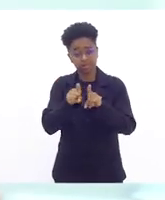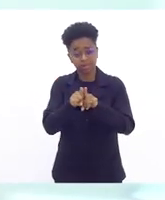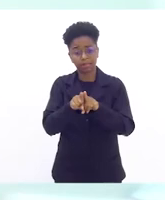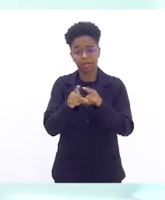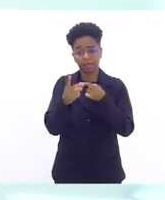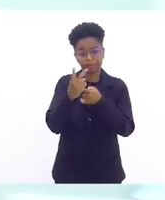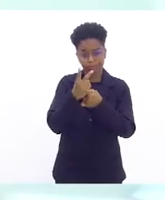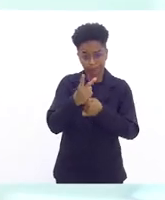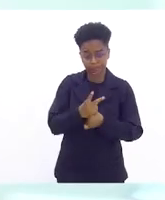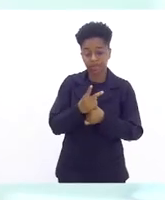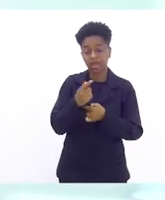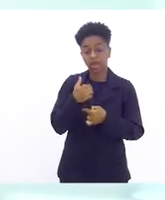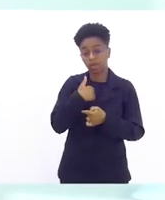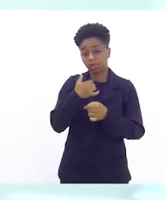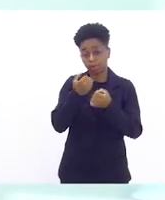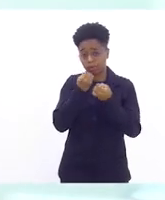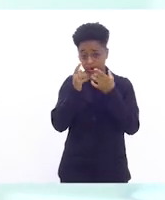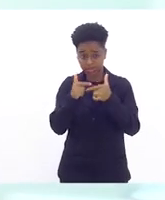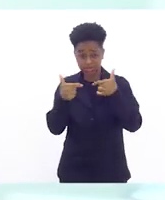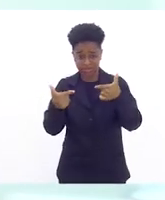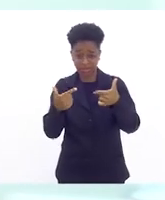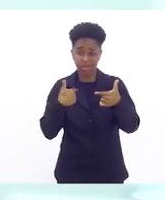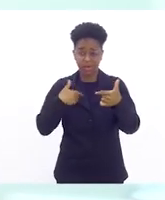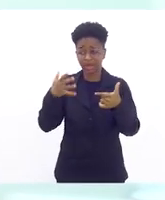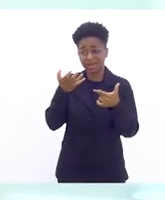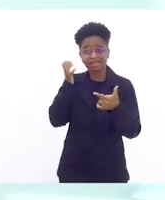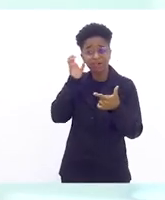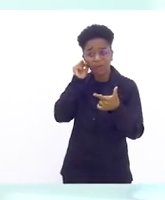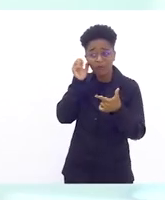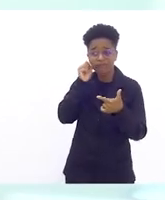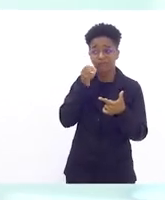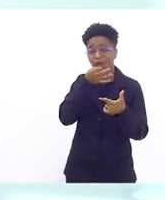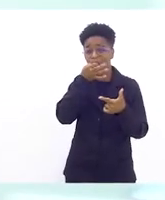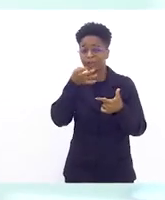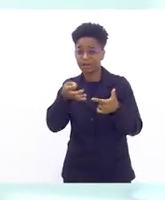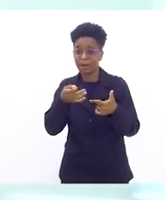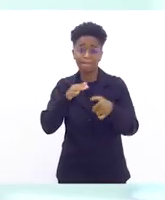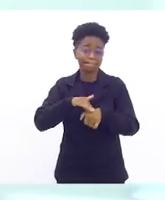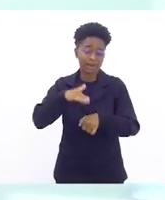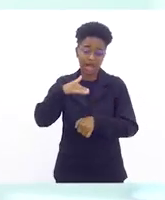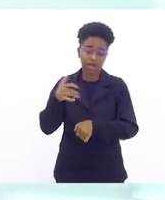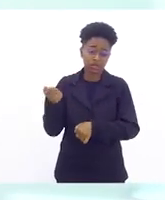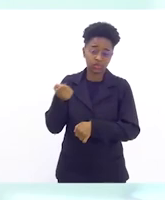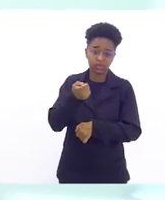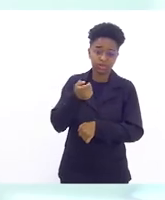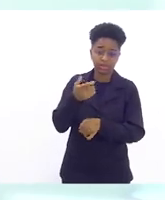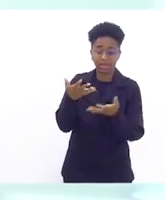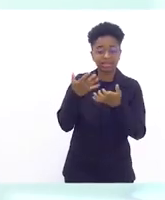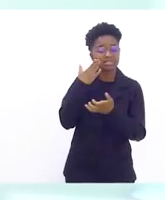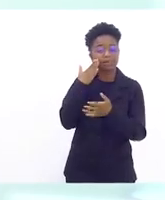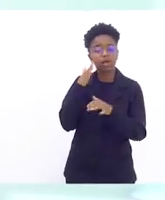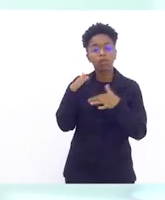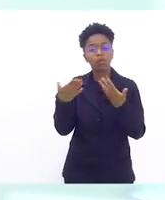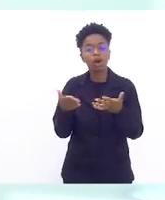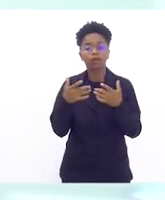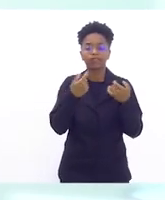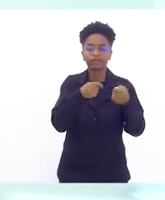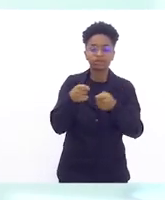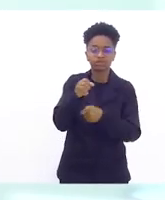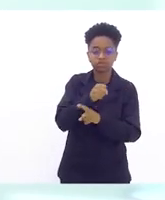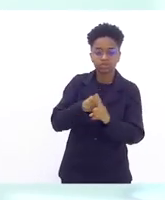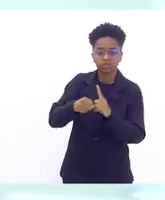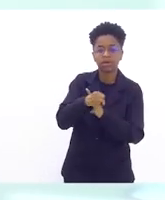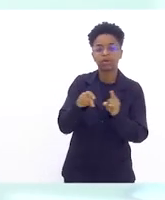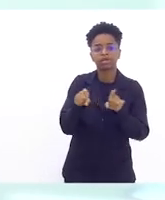sorte a todos nós aqui e vamos ouvir porque eu vim aqui também mais para ouvir para saber quais são as demandas sociais dentro dessa área